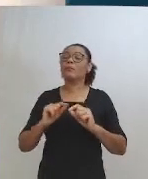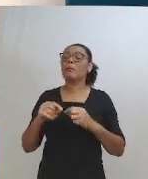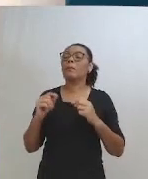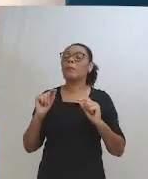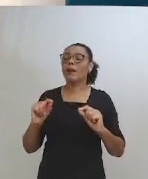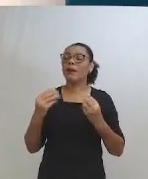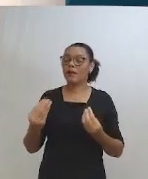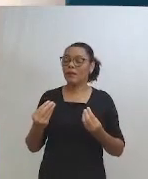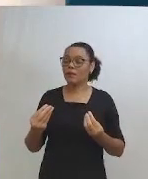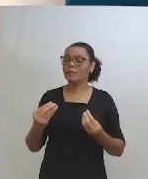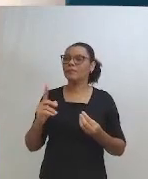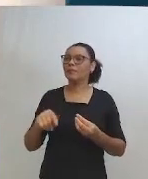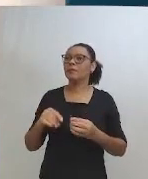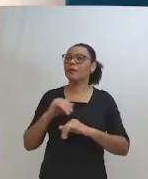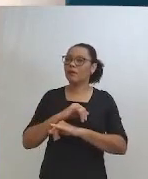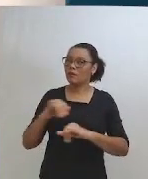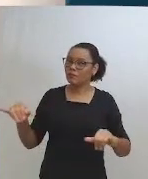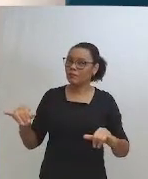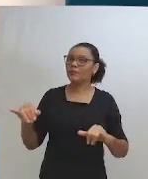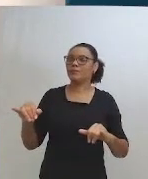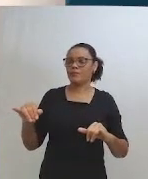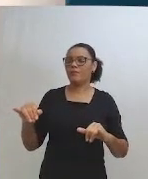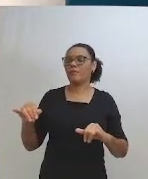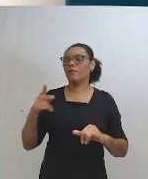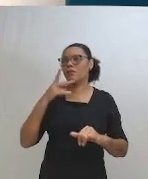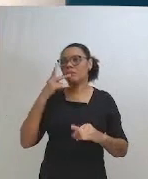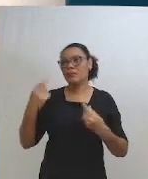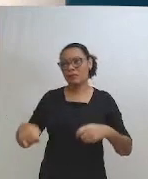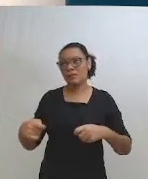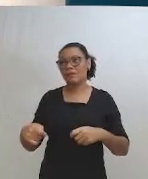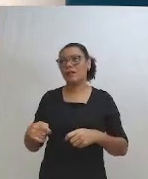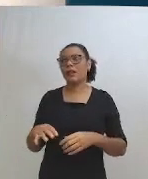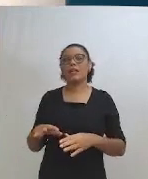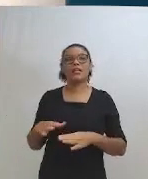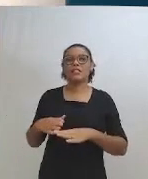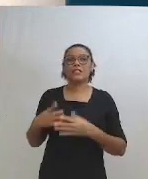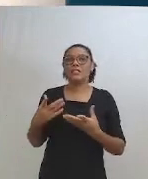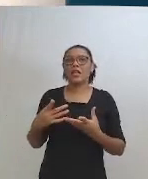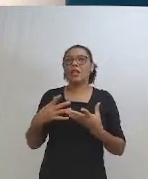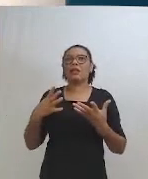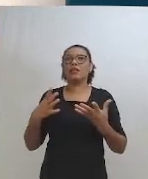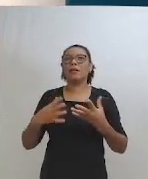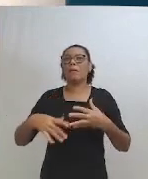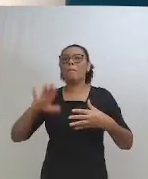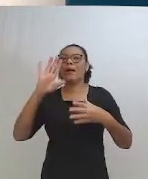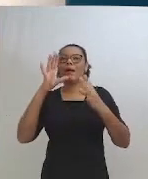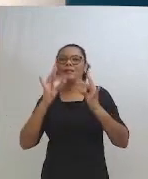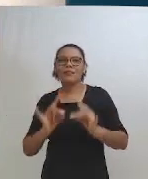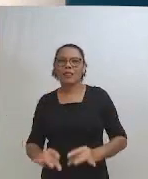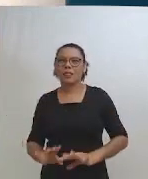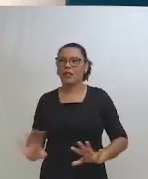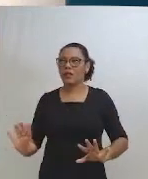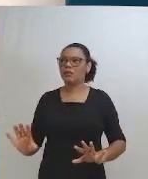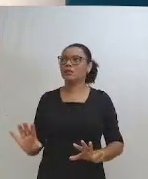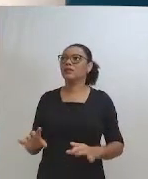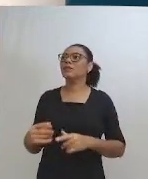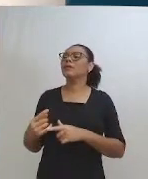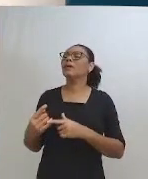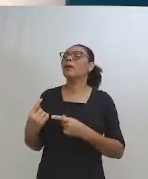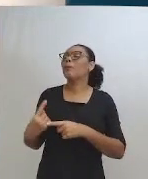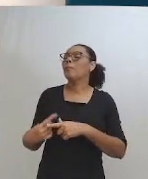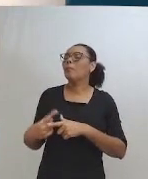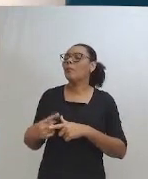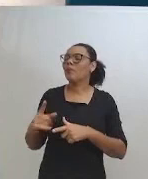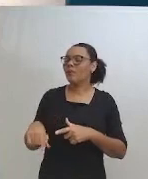deflagre a sua pronúncia sem adentrar de forma alguma no mérito, por conta de que este mérito da